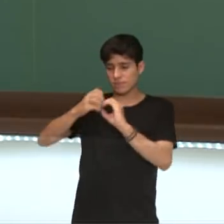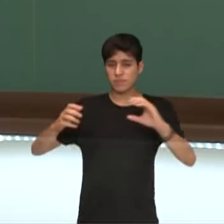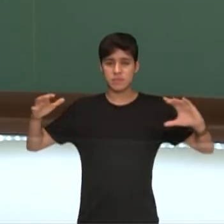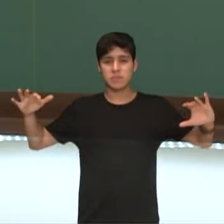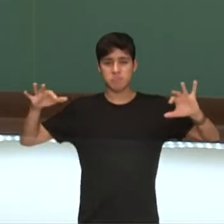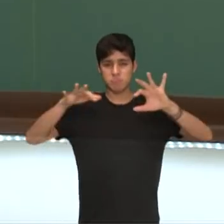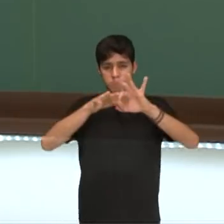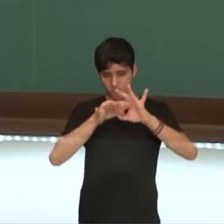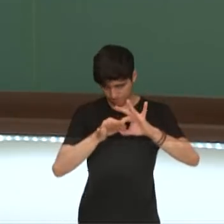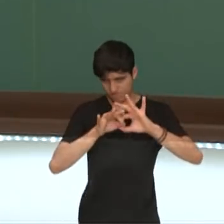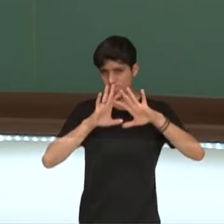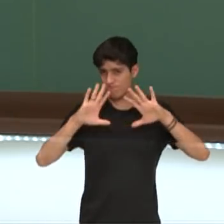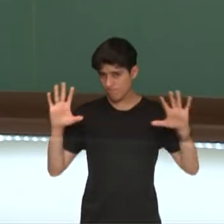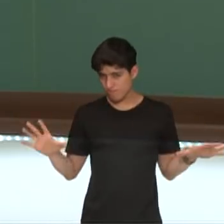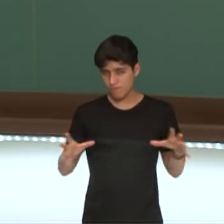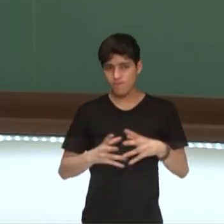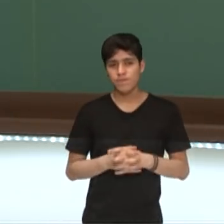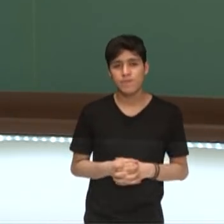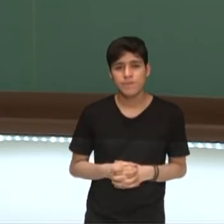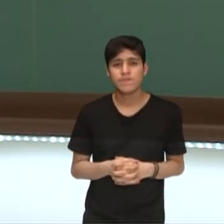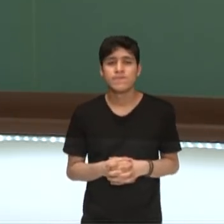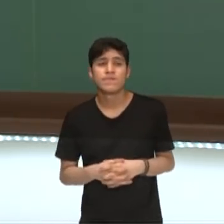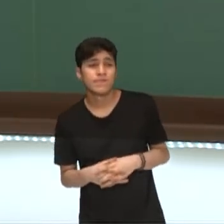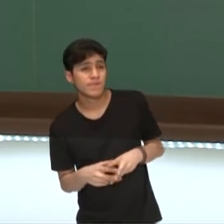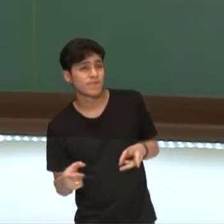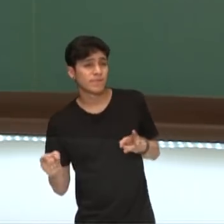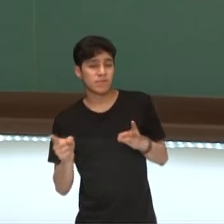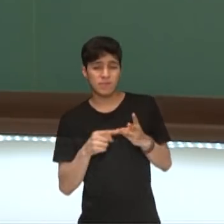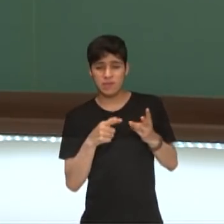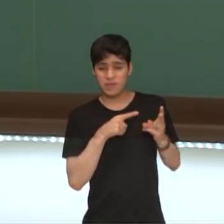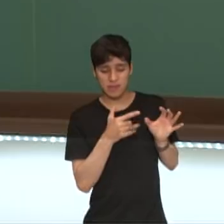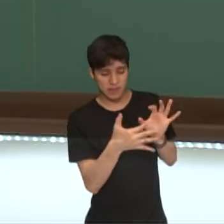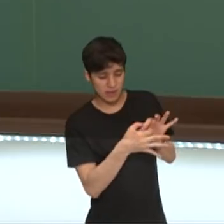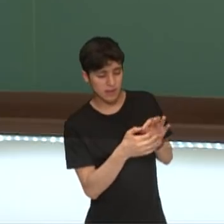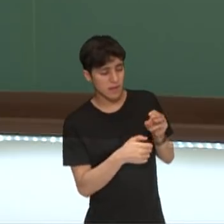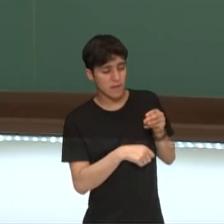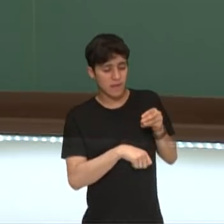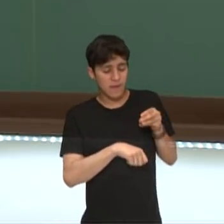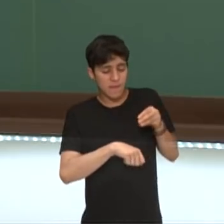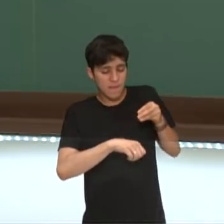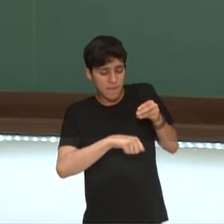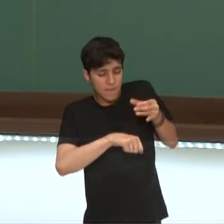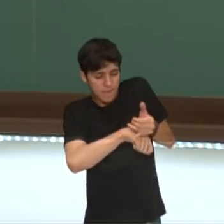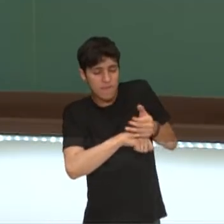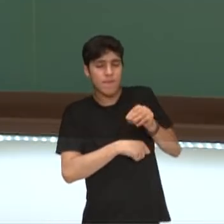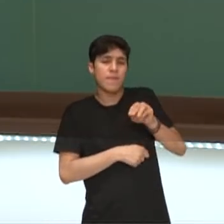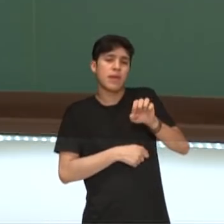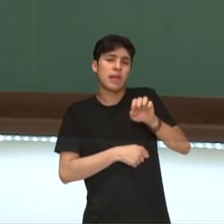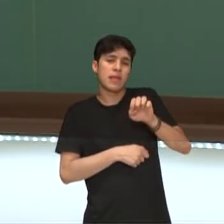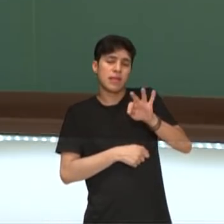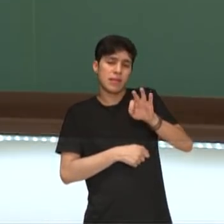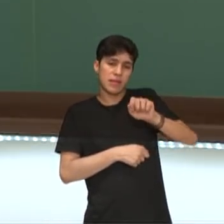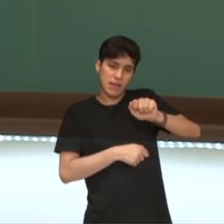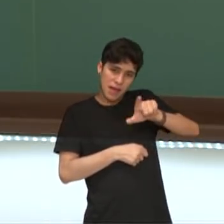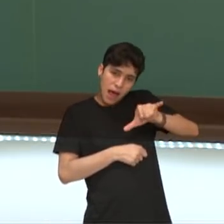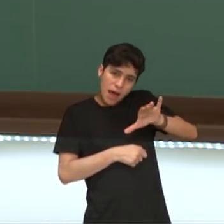dos dois ou mais átomos envolvidos. E também nós temos a ligação metálica, né, que daí é entre elementos